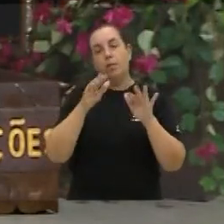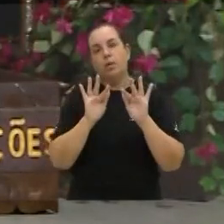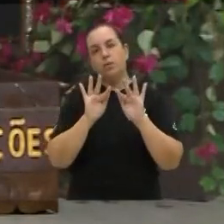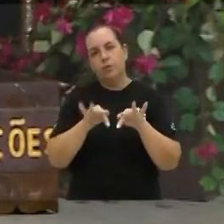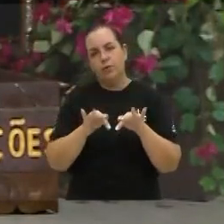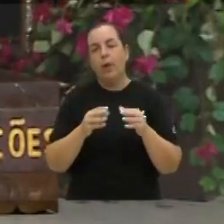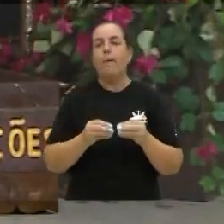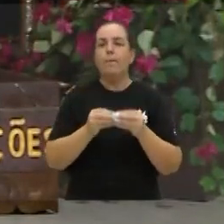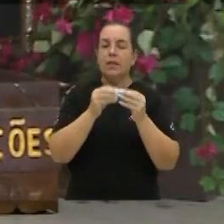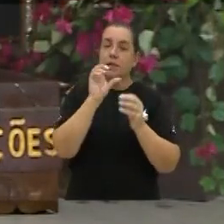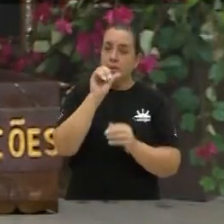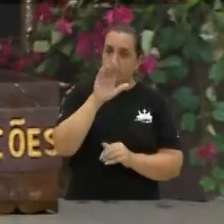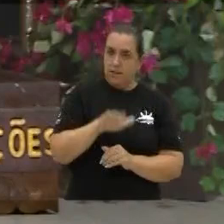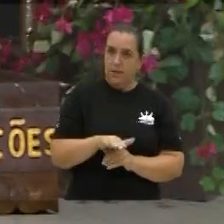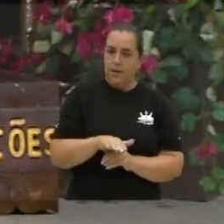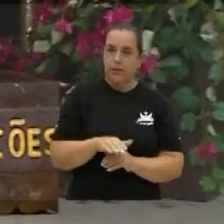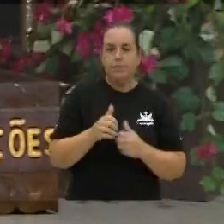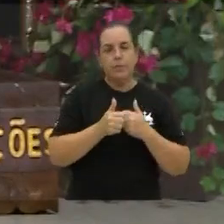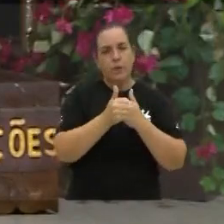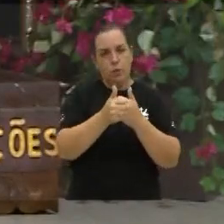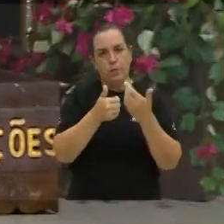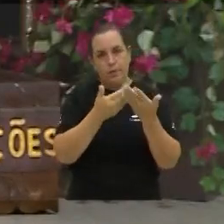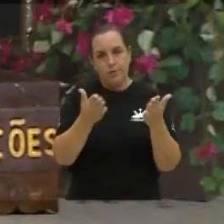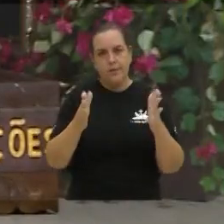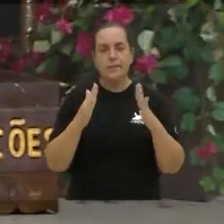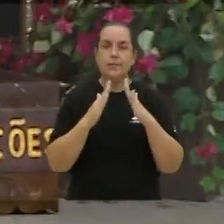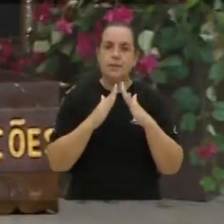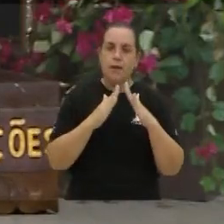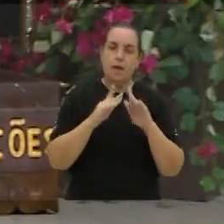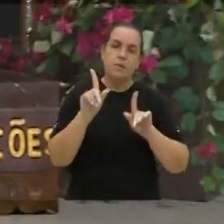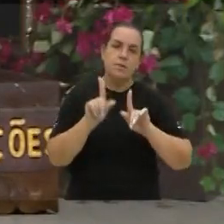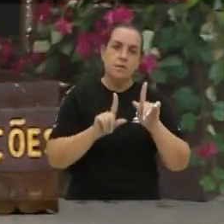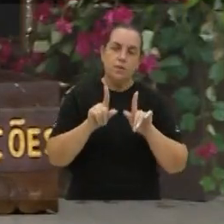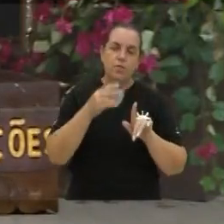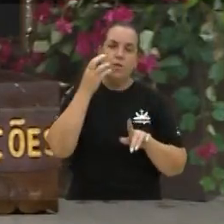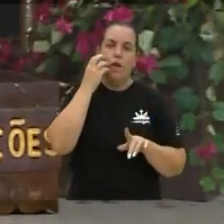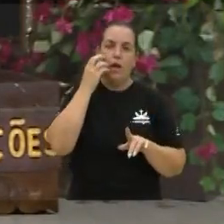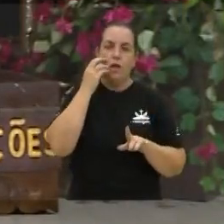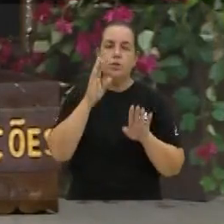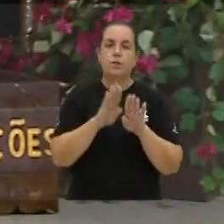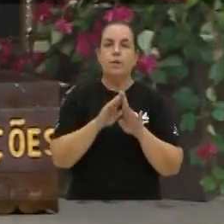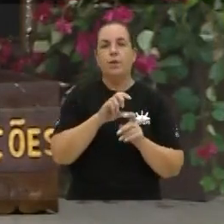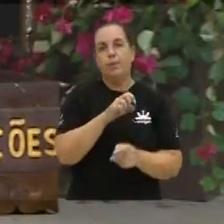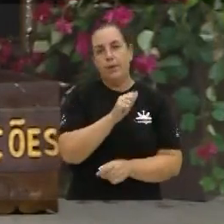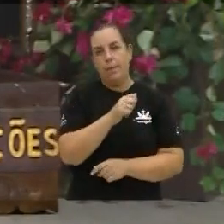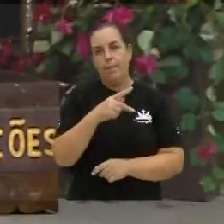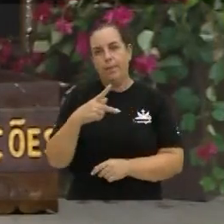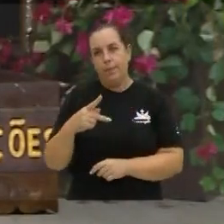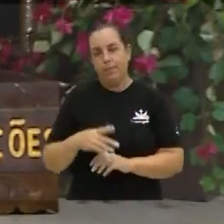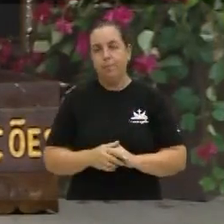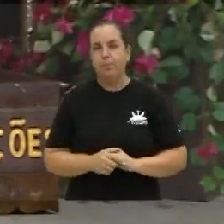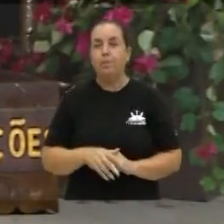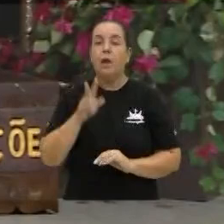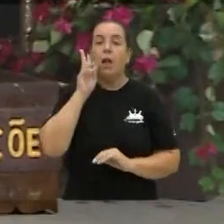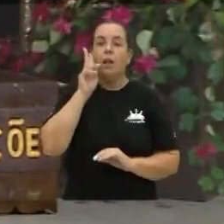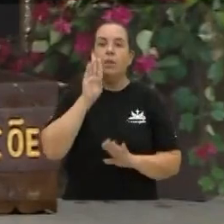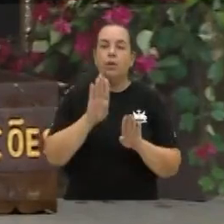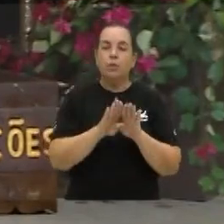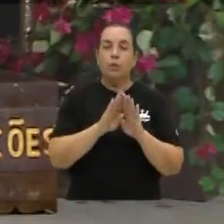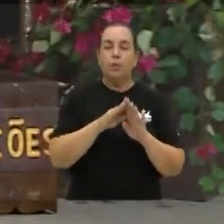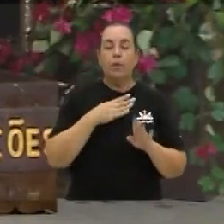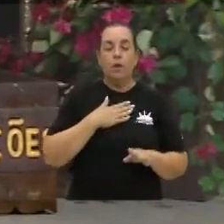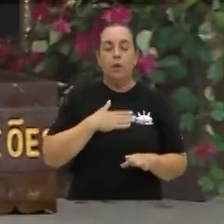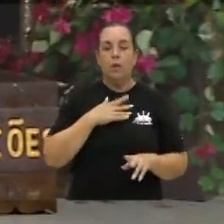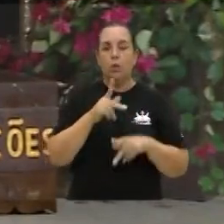Santa Missa das 18. Acompanhe na sua casa, pela TV, rádio e aplicativos. Lembrando, querido povo de